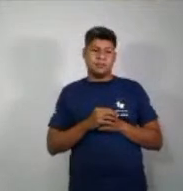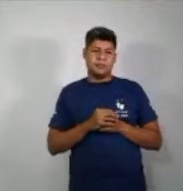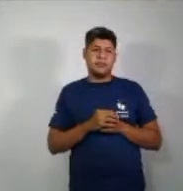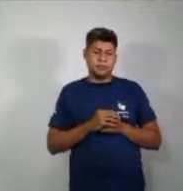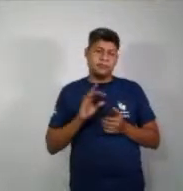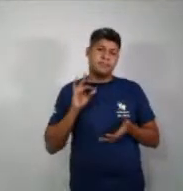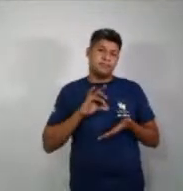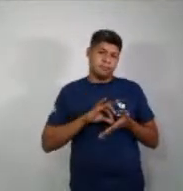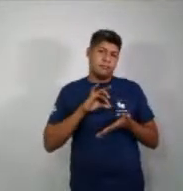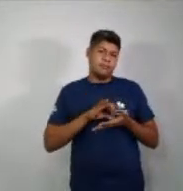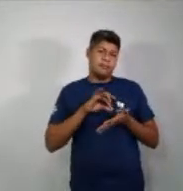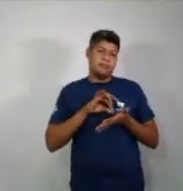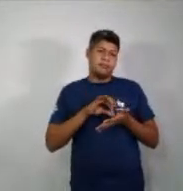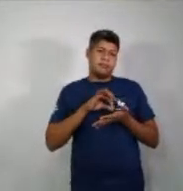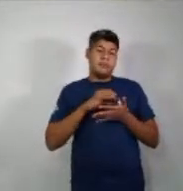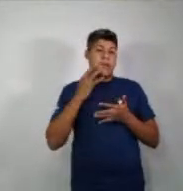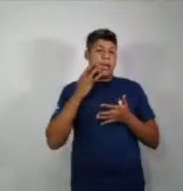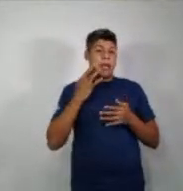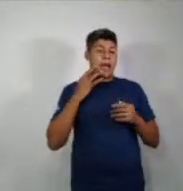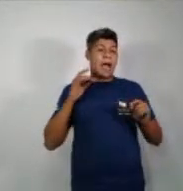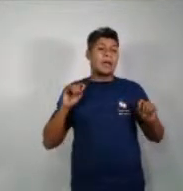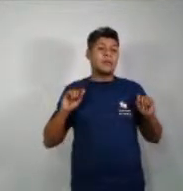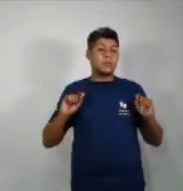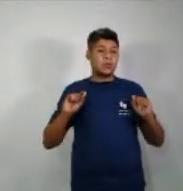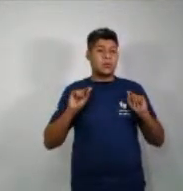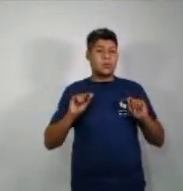Então, Exatamente. E eu isso é acho que muito é isso. marcado.